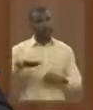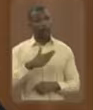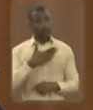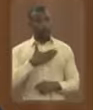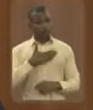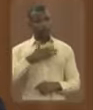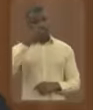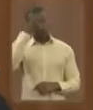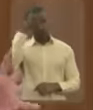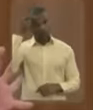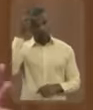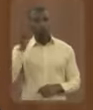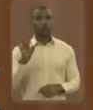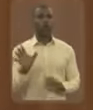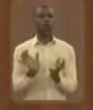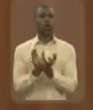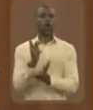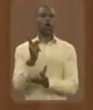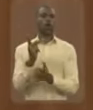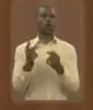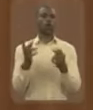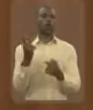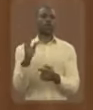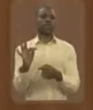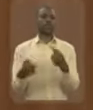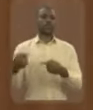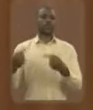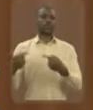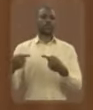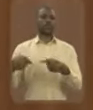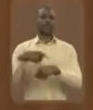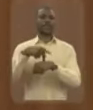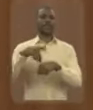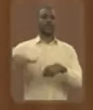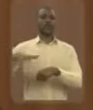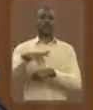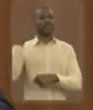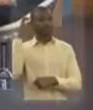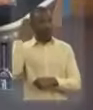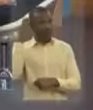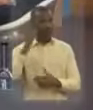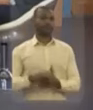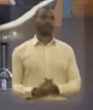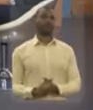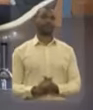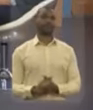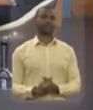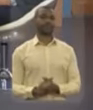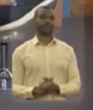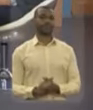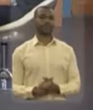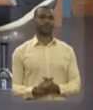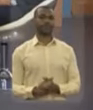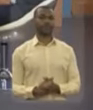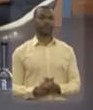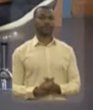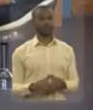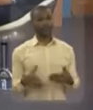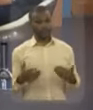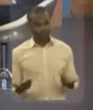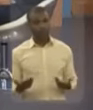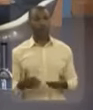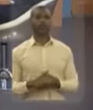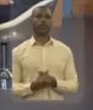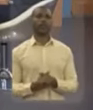o meu governo e não uma questão partidária não é eleição Nacional eleição de Santo André bom eh depois então